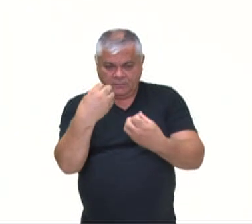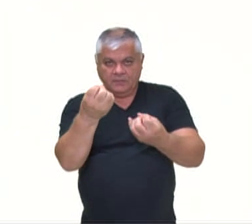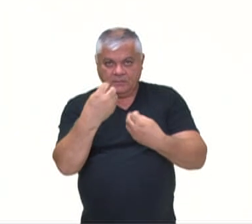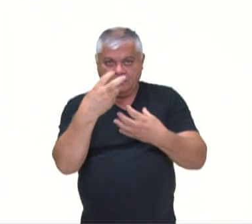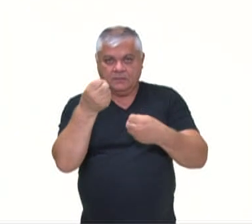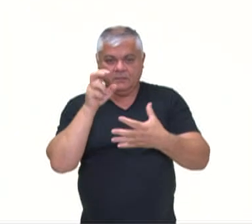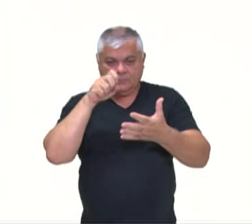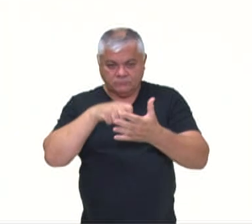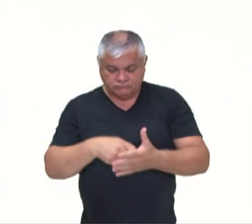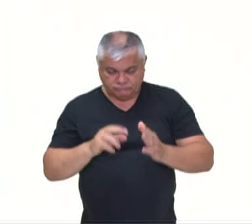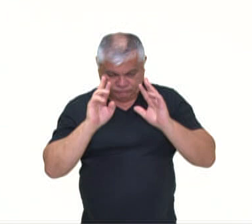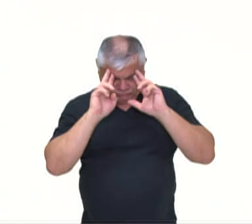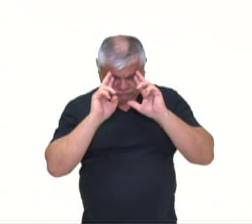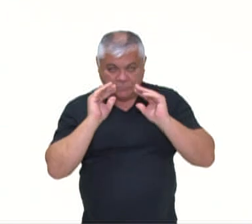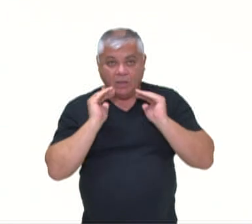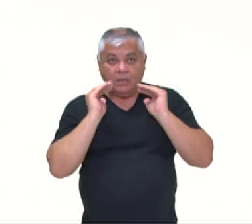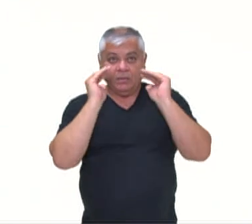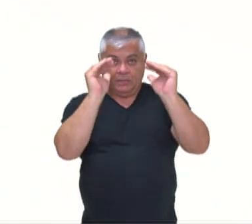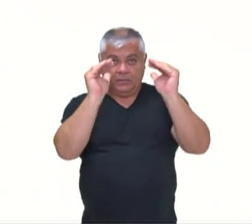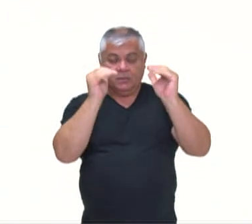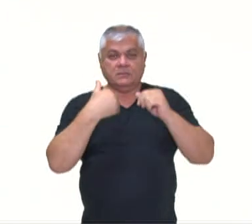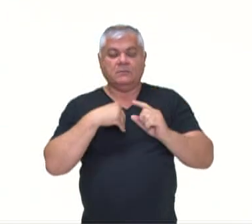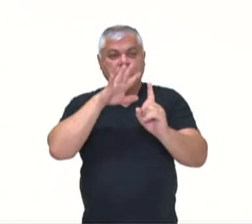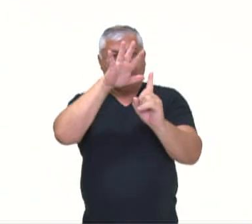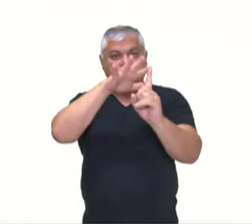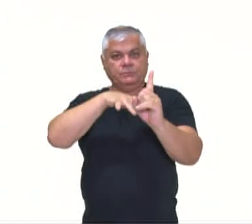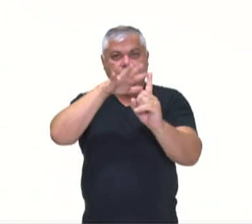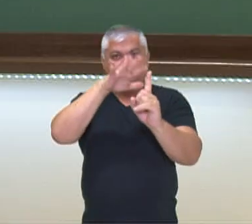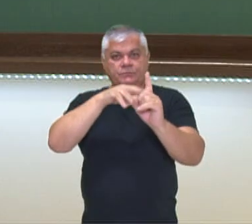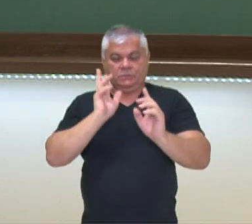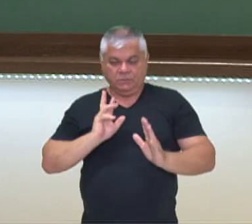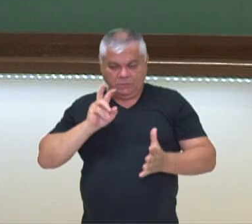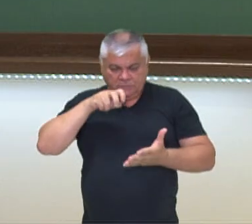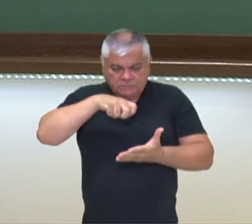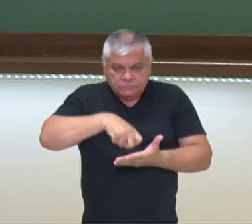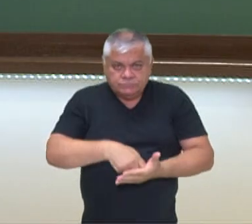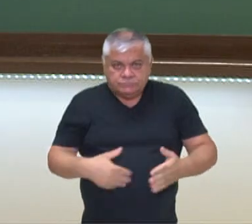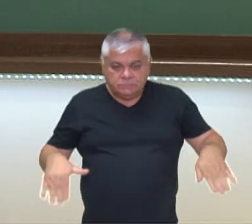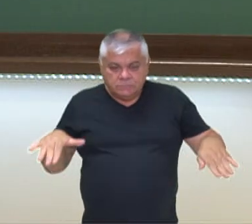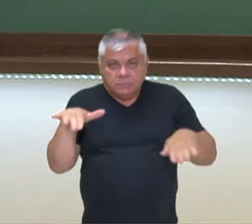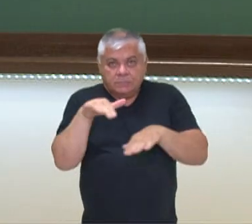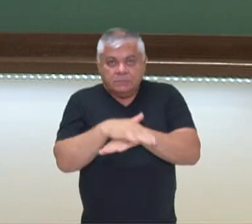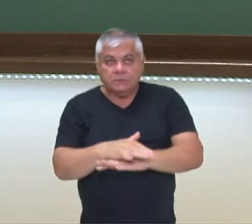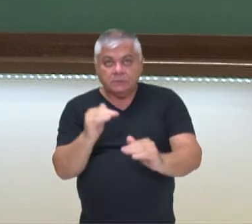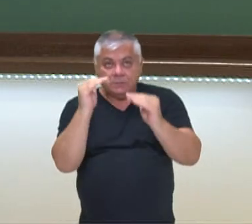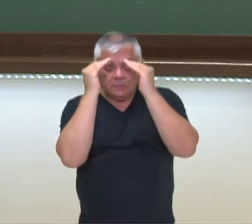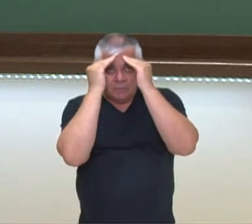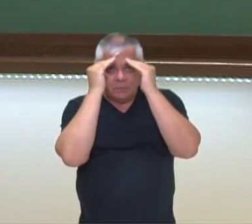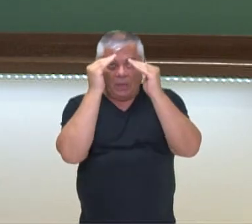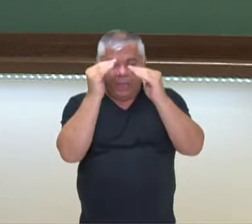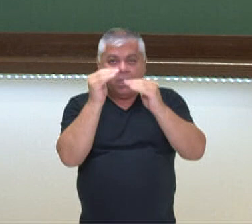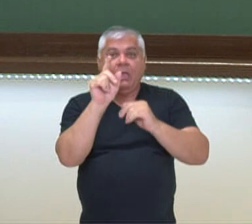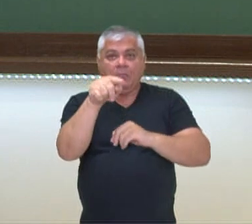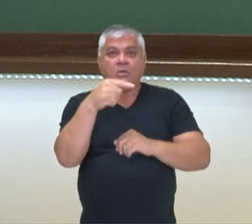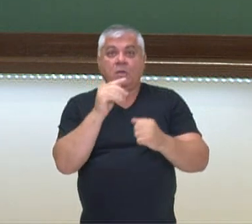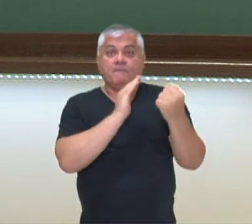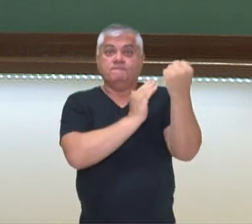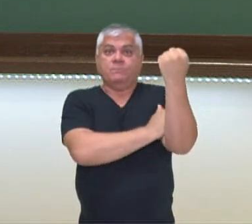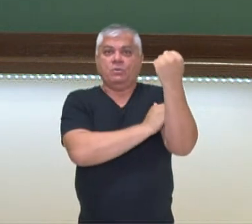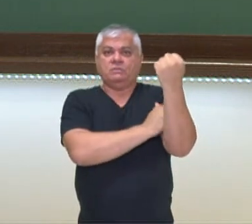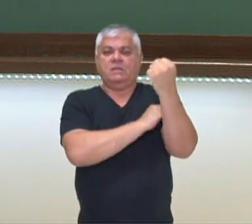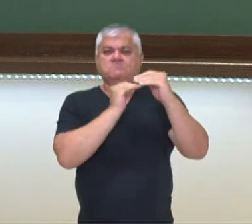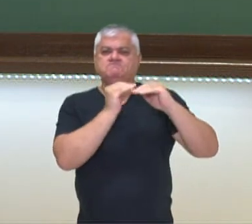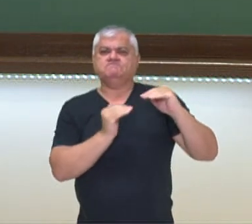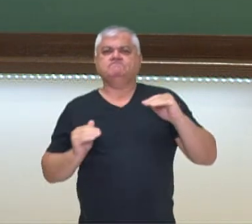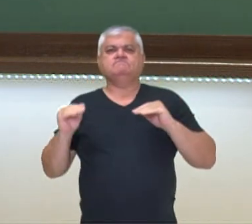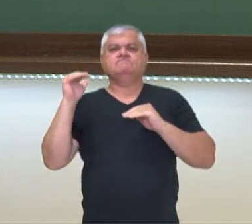Ele está prestando respeito à posição que ele se encontra de submissão a esses outros deuses, a posição de poder que o